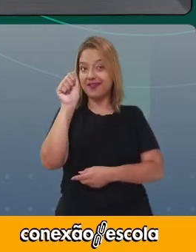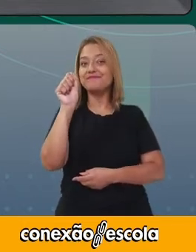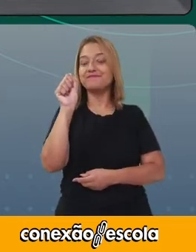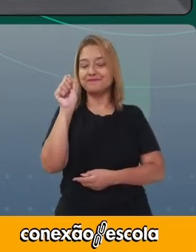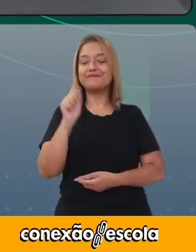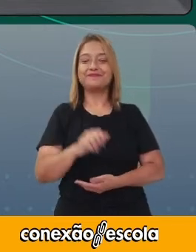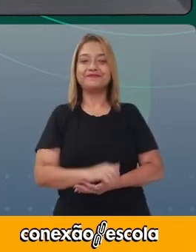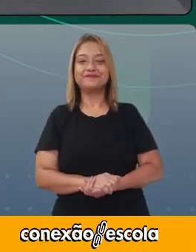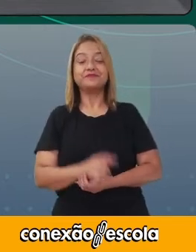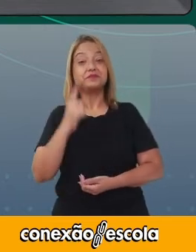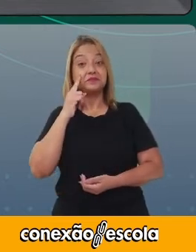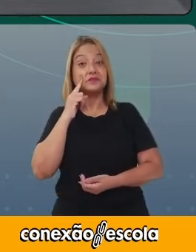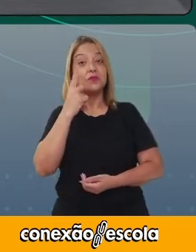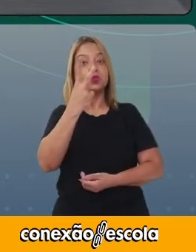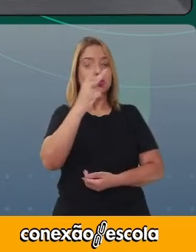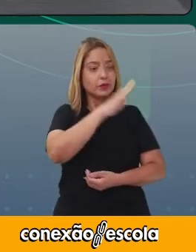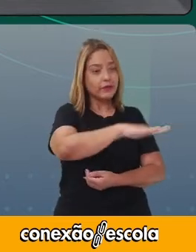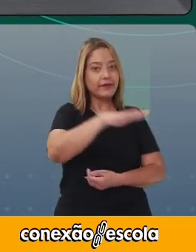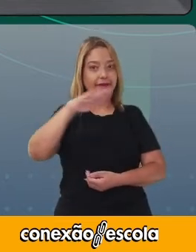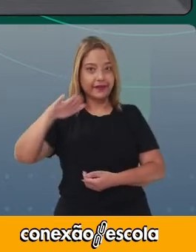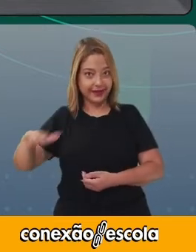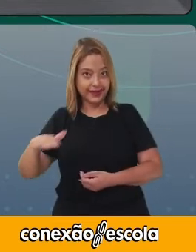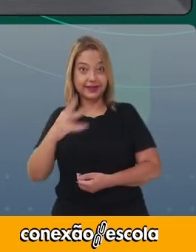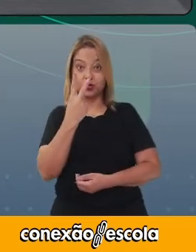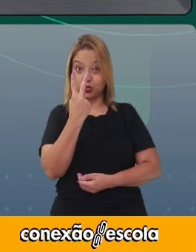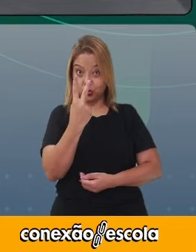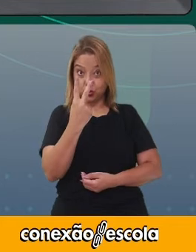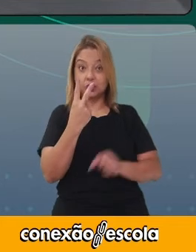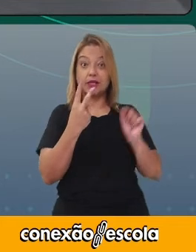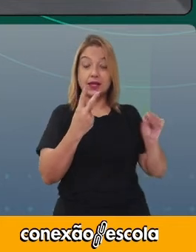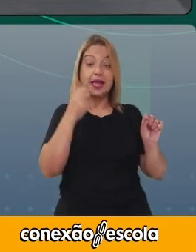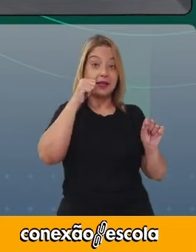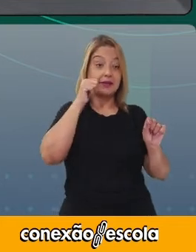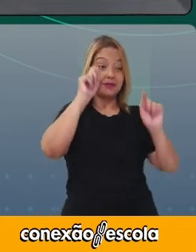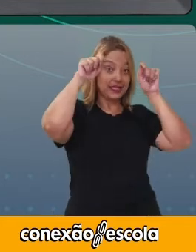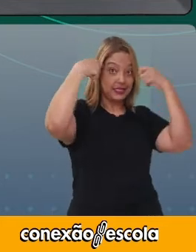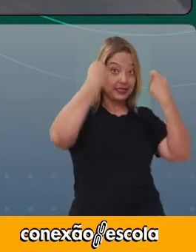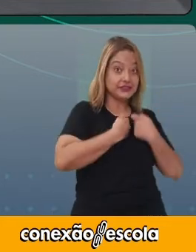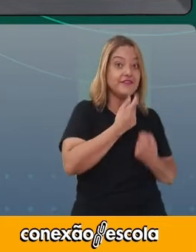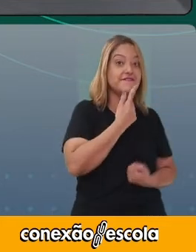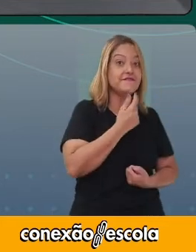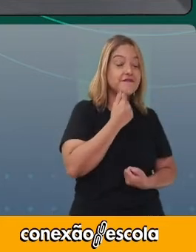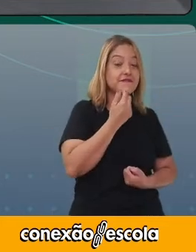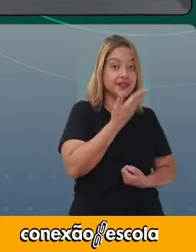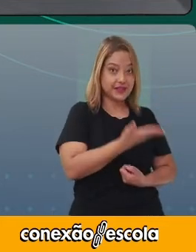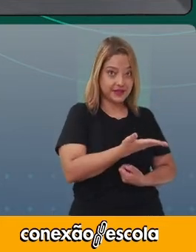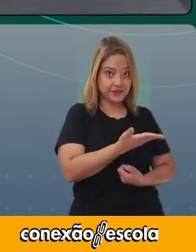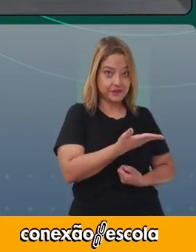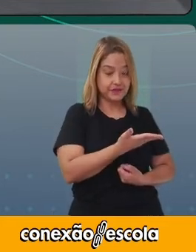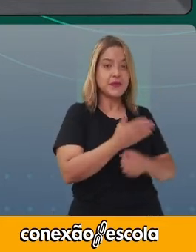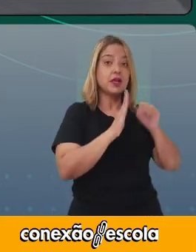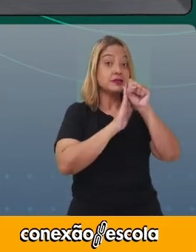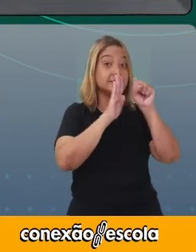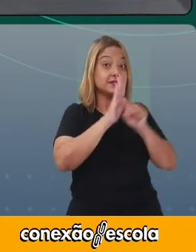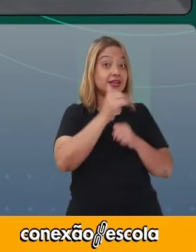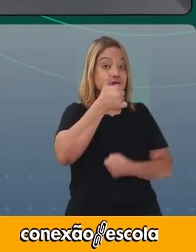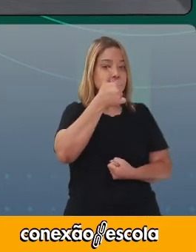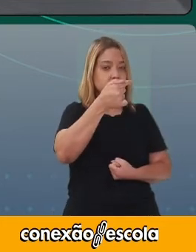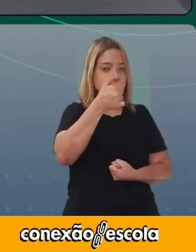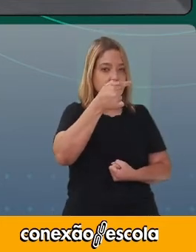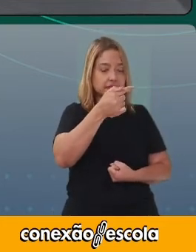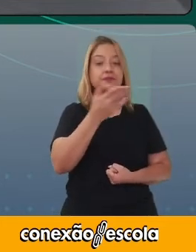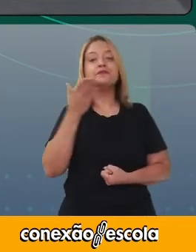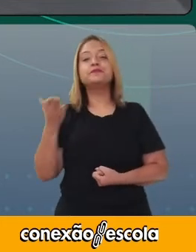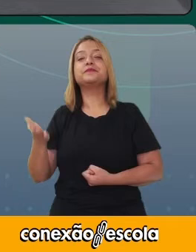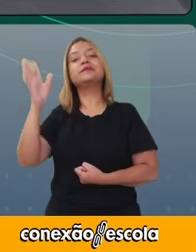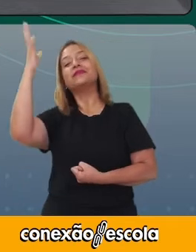A. Então, 2 crianças, lembrando, Chapeuzinho Vermelho, escrito no século XVII.